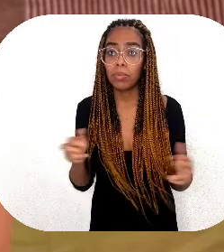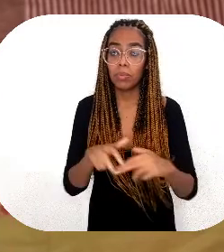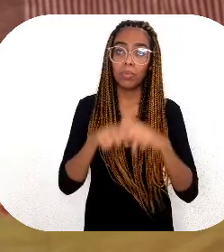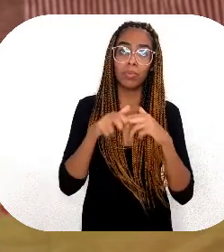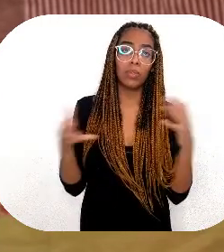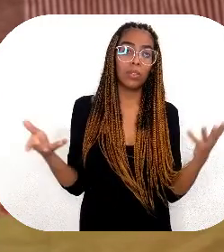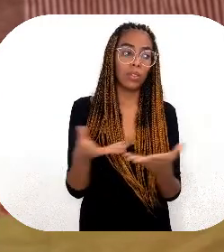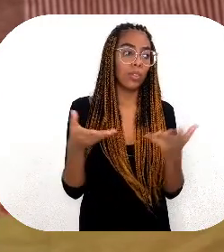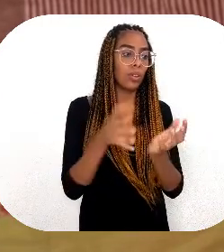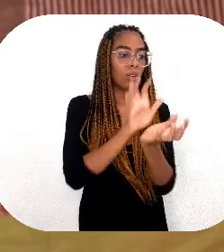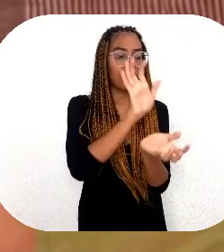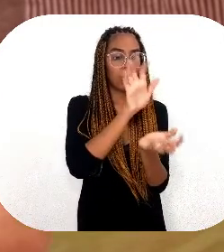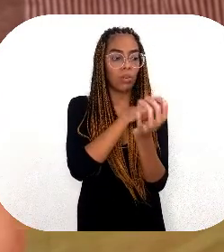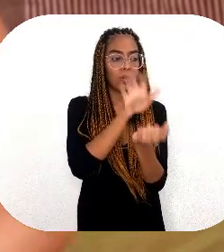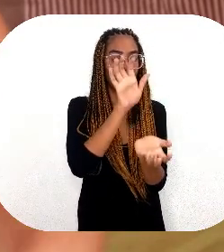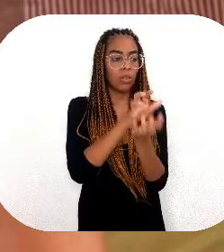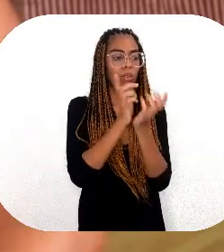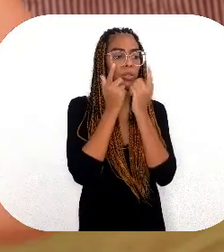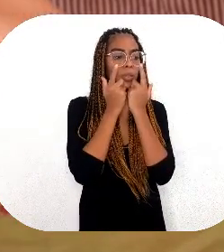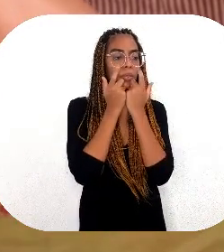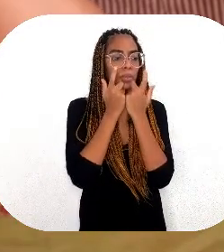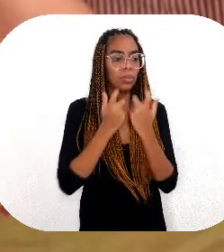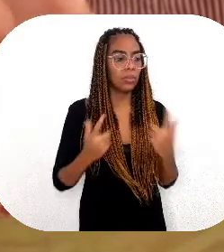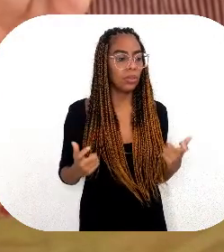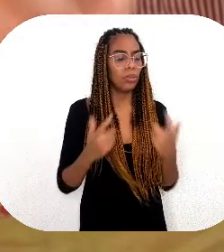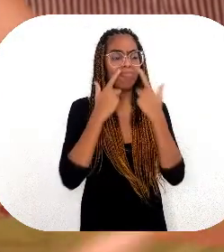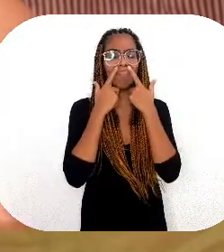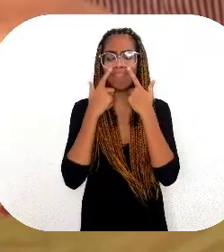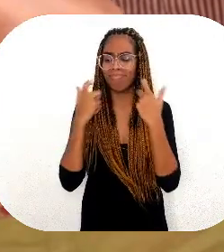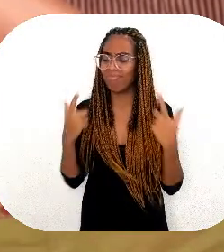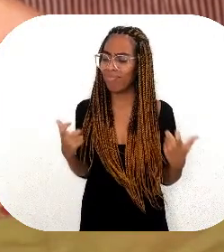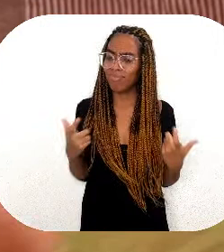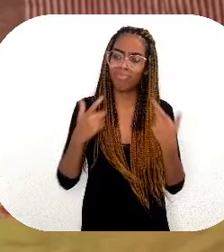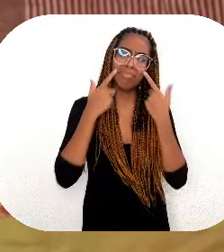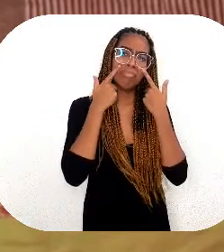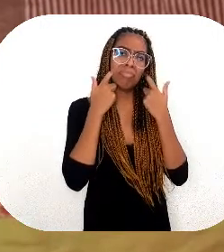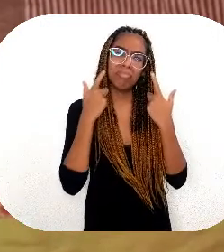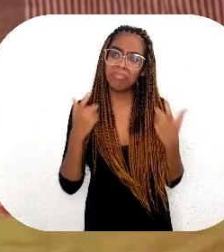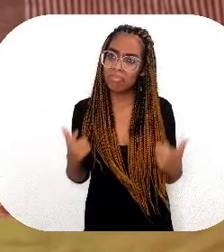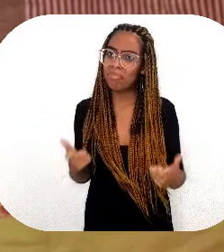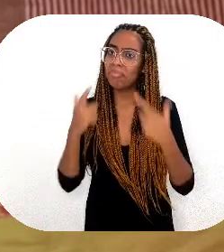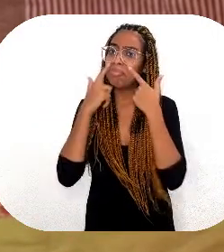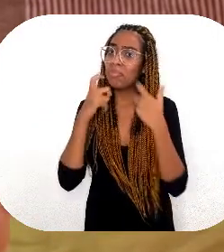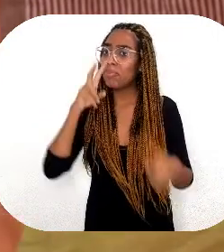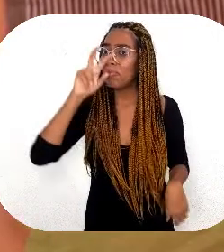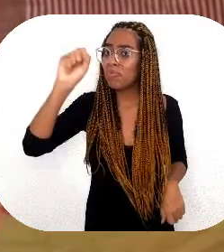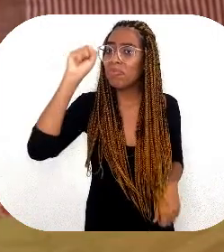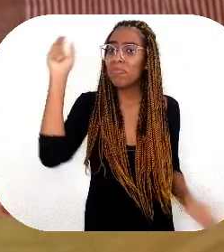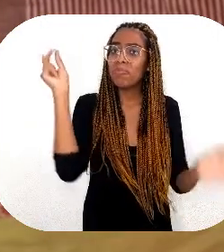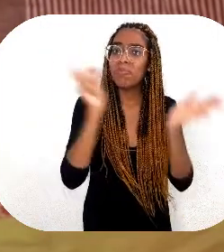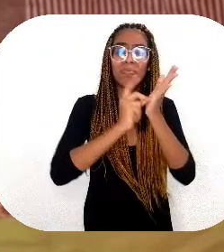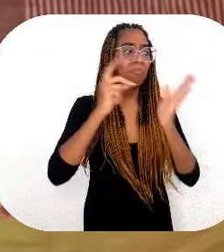fazer. Nesse momento, o crocodilo chorou. Mas chorou. E não pensem que ele